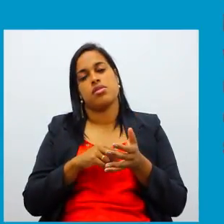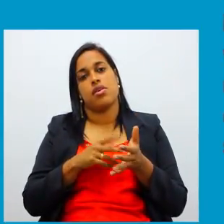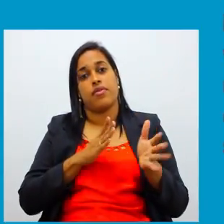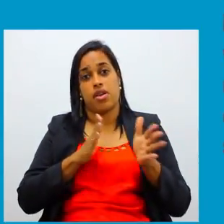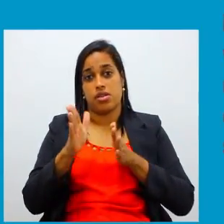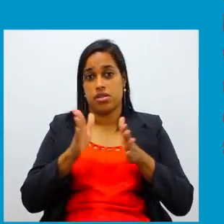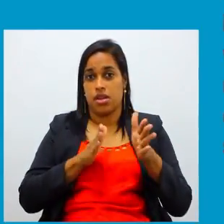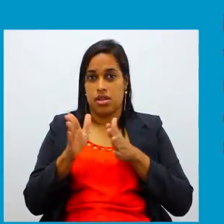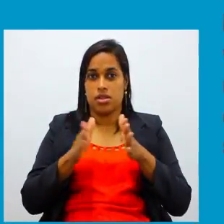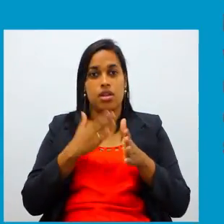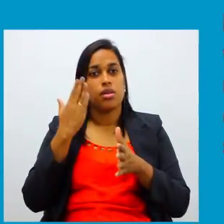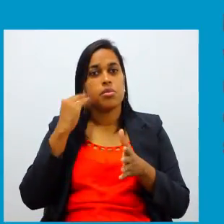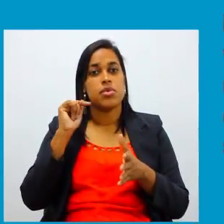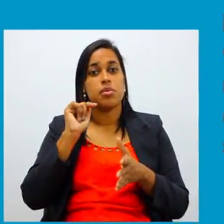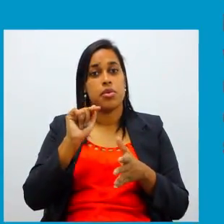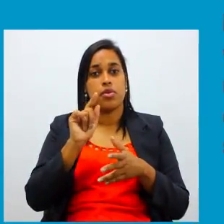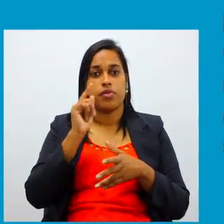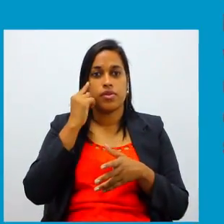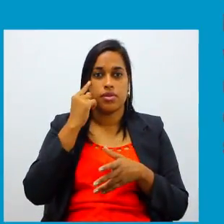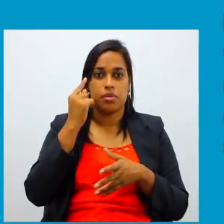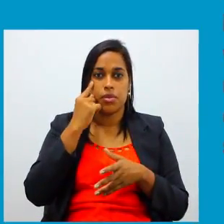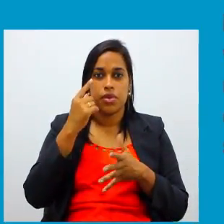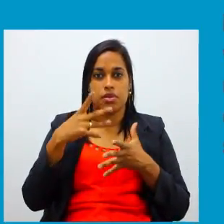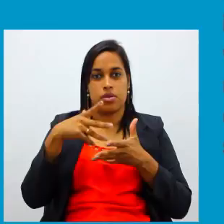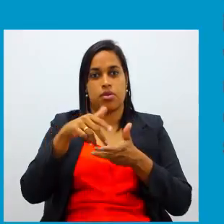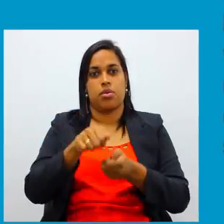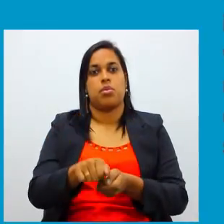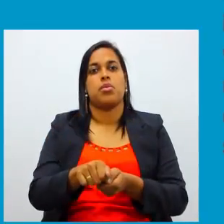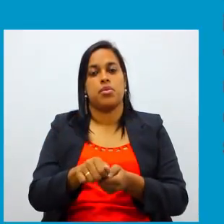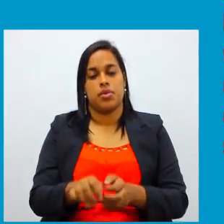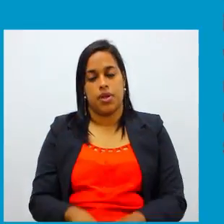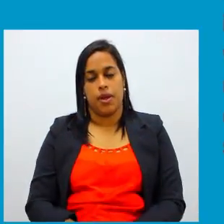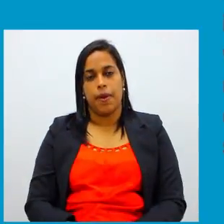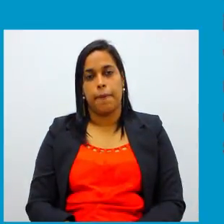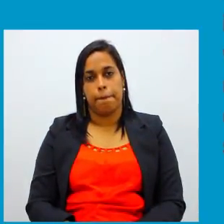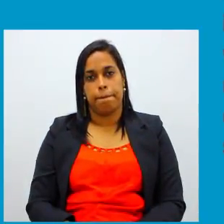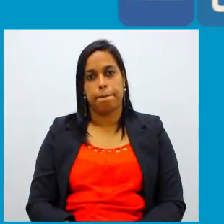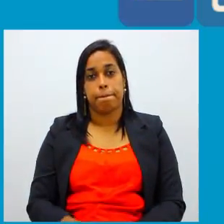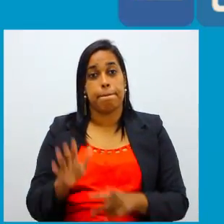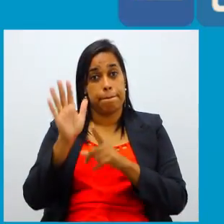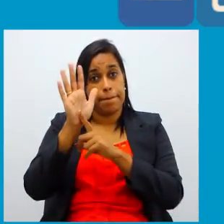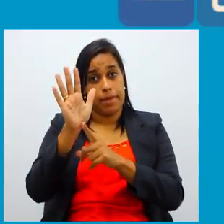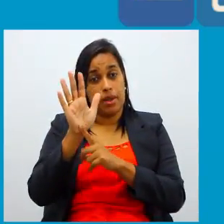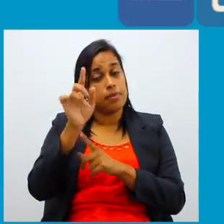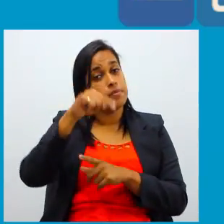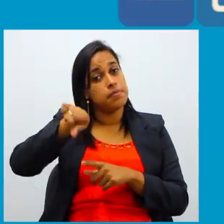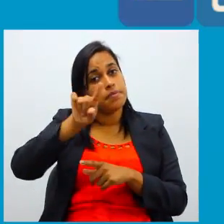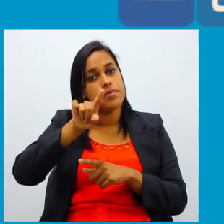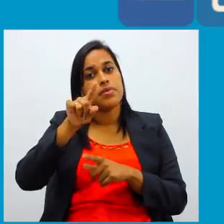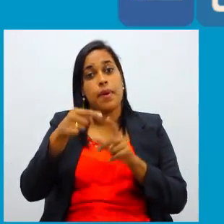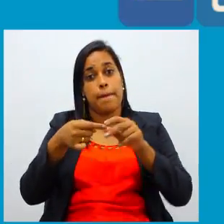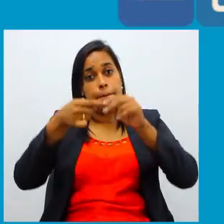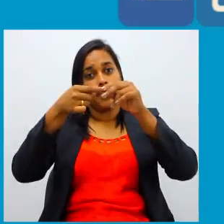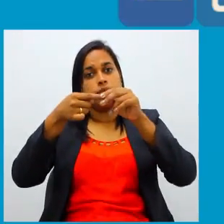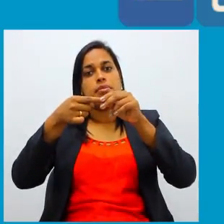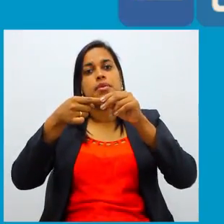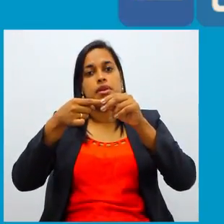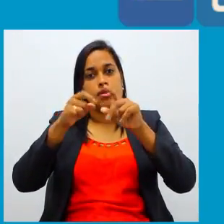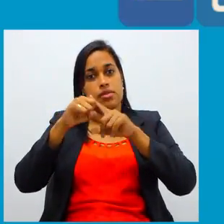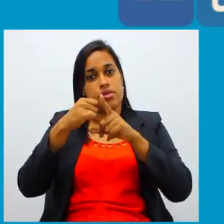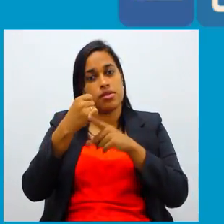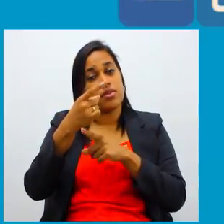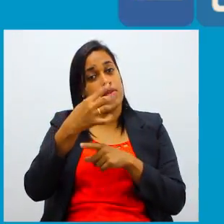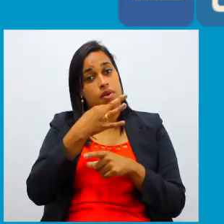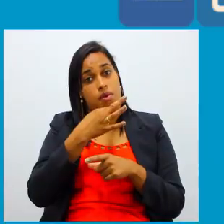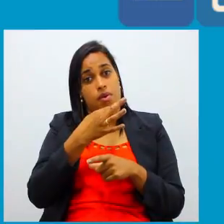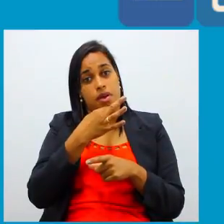possivelmente foi acessada para saber o que você pensa sobre o mundo. O outro ponto, e aí eu estou apresentando para você as principais redes sociais, você